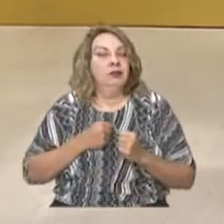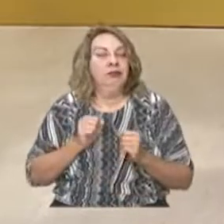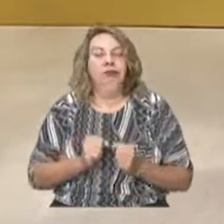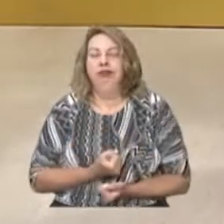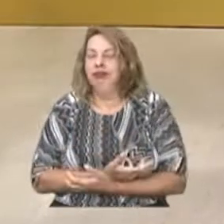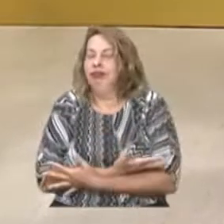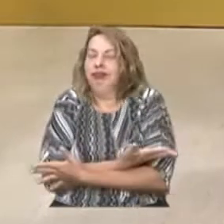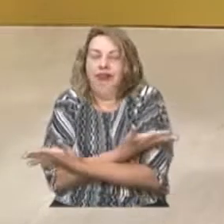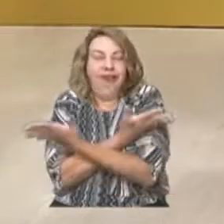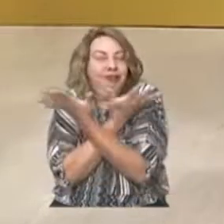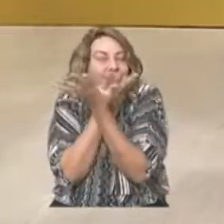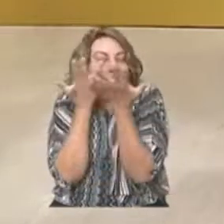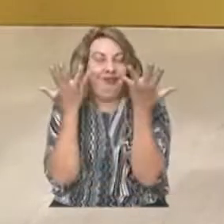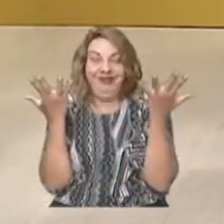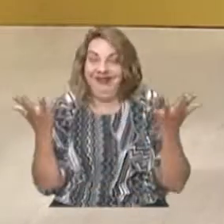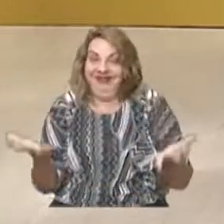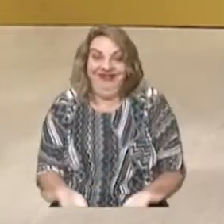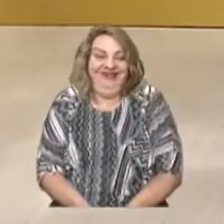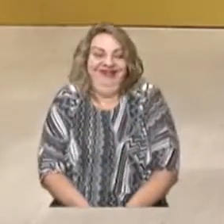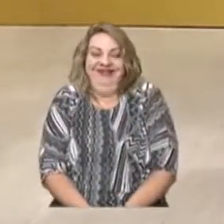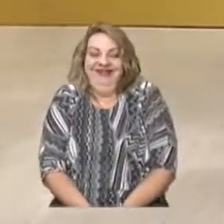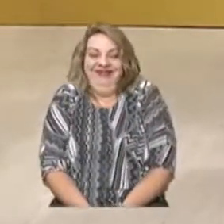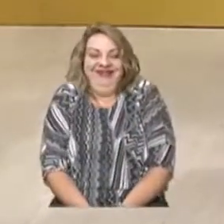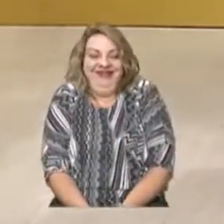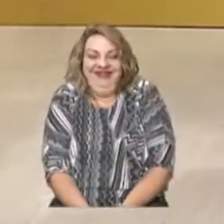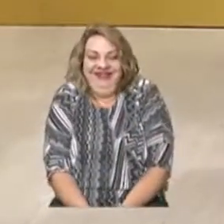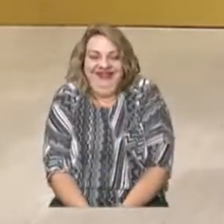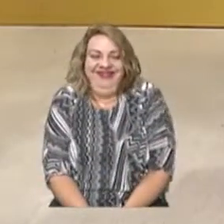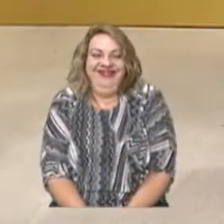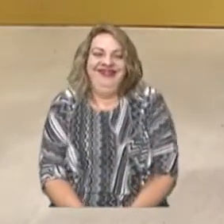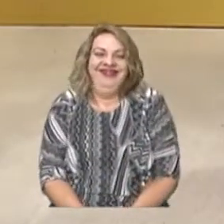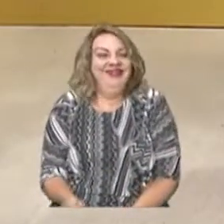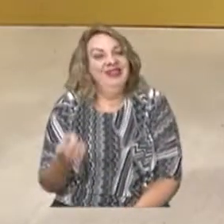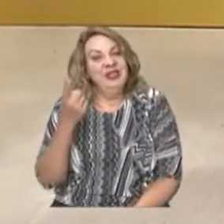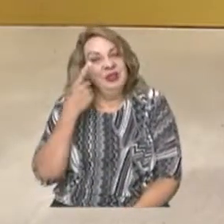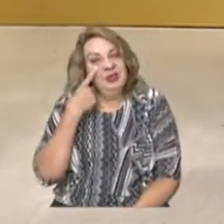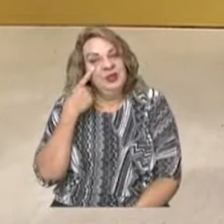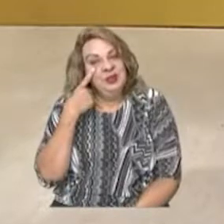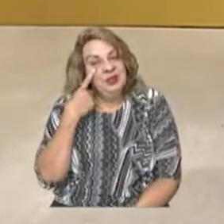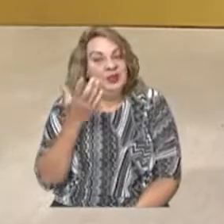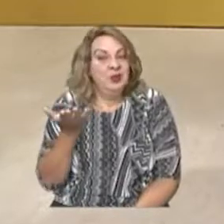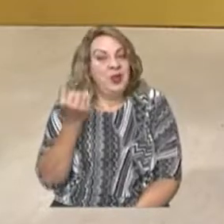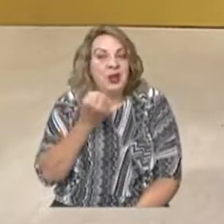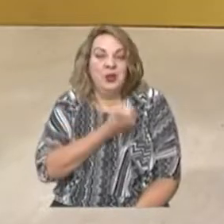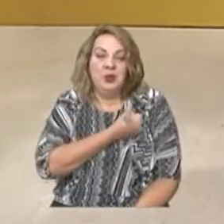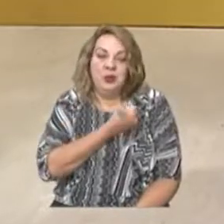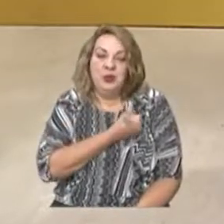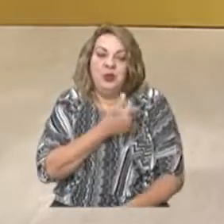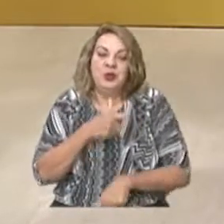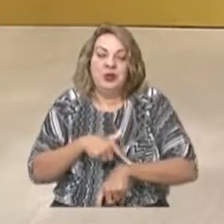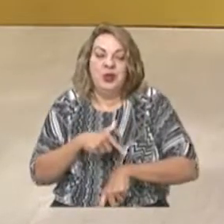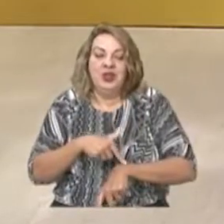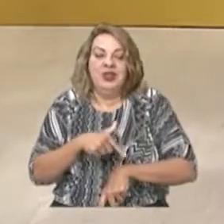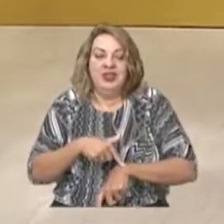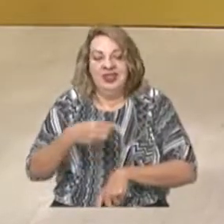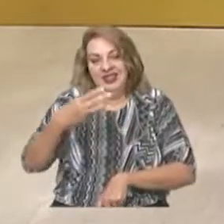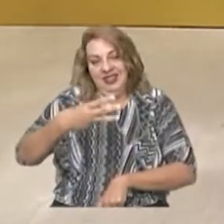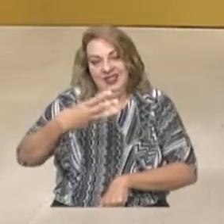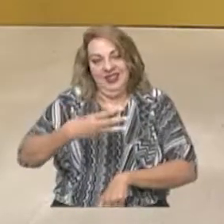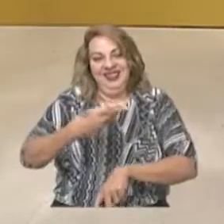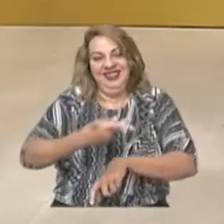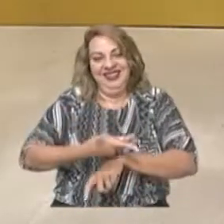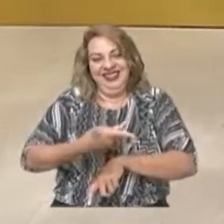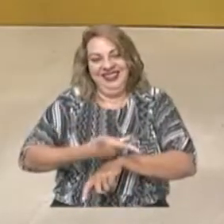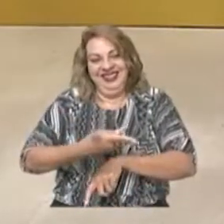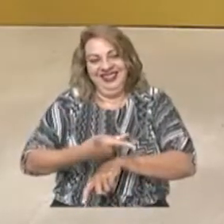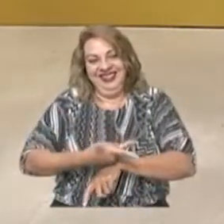mais. Mais emoção ainda? Mais emoção! Então prepara. E vai conferindo bolinha por bolinha. Chegou a hora do nosso